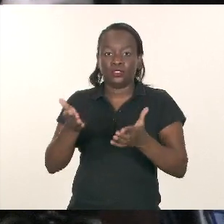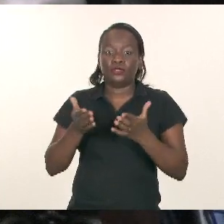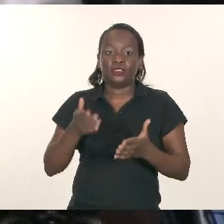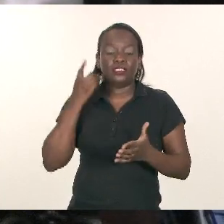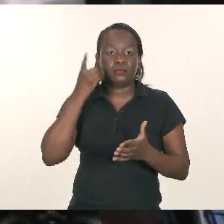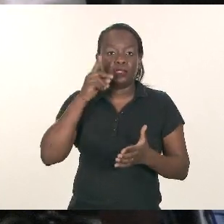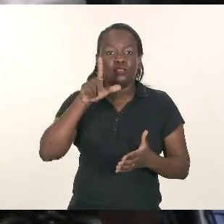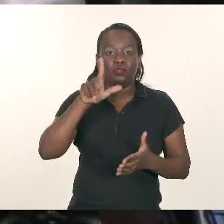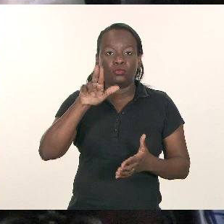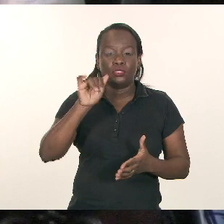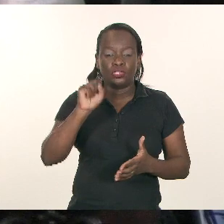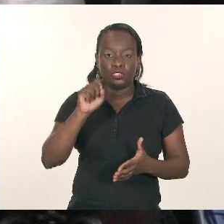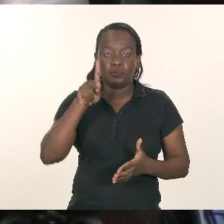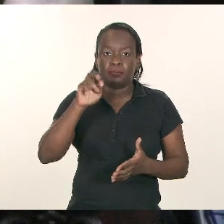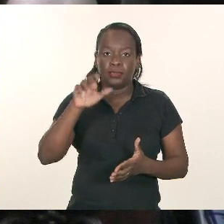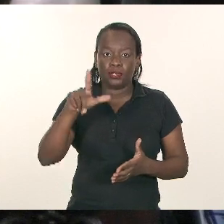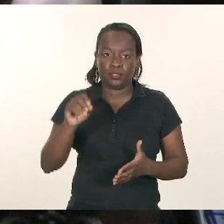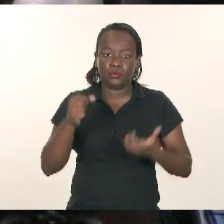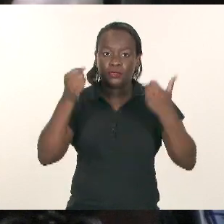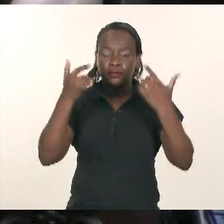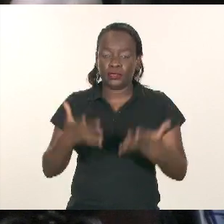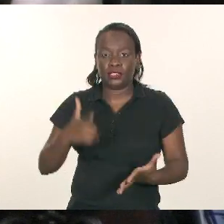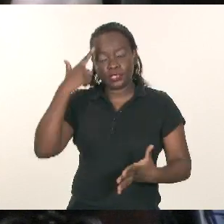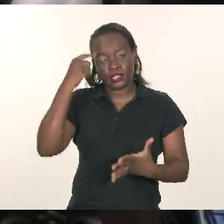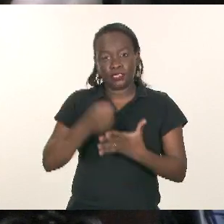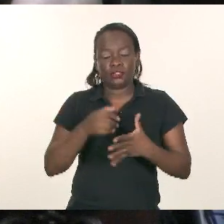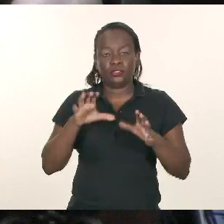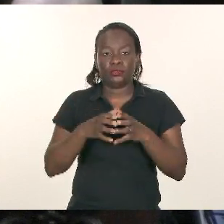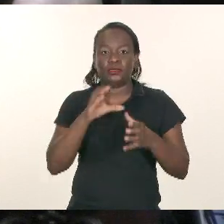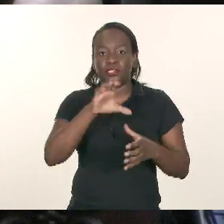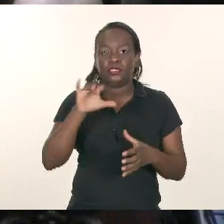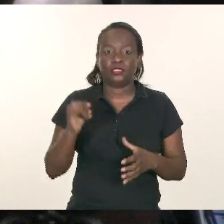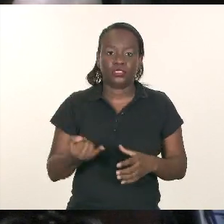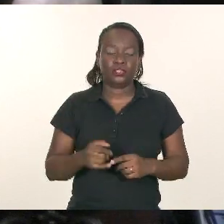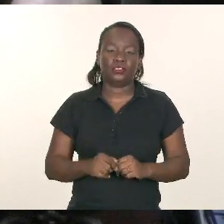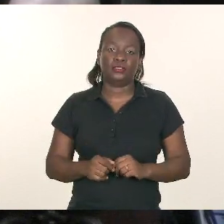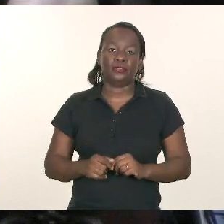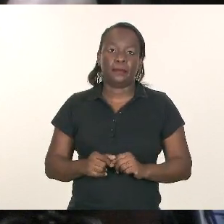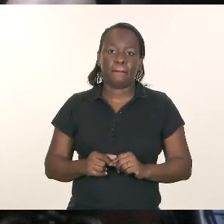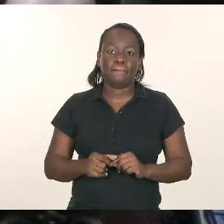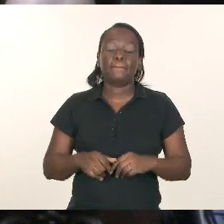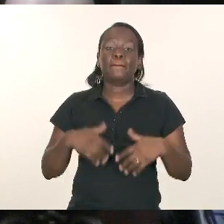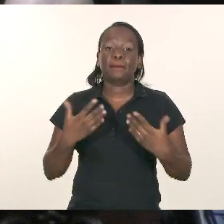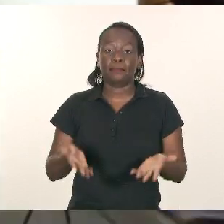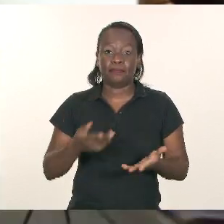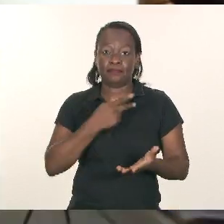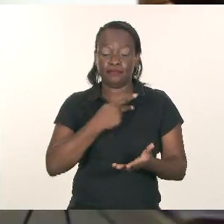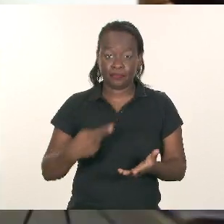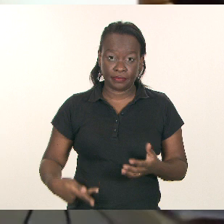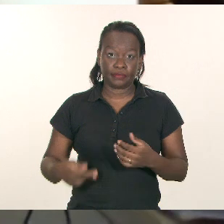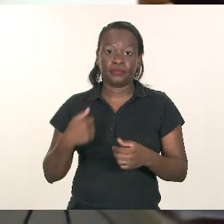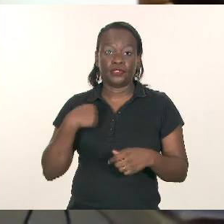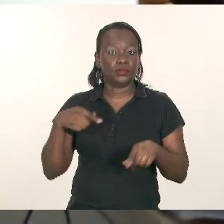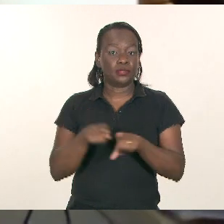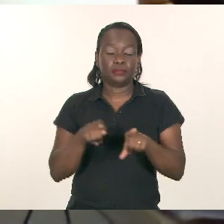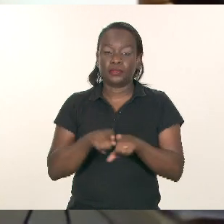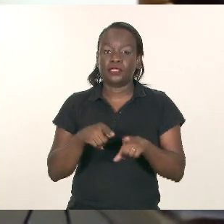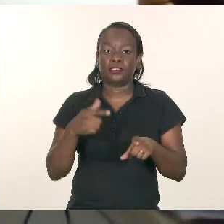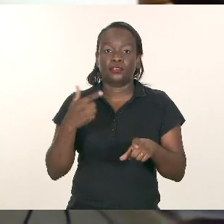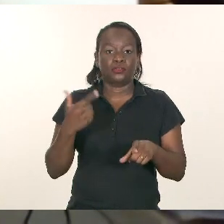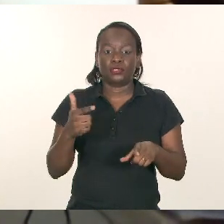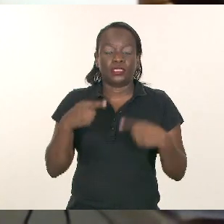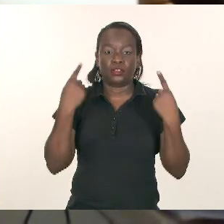deputado Luiz Paulo para emitir o parecer pela Comissão de Constituição e Justiça. Senhor presidente, eu também não tenho